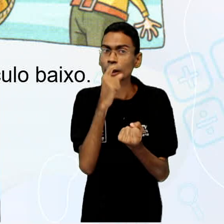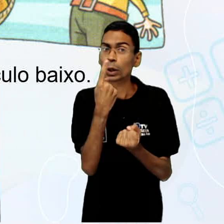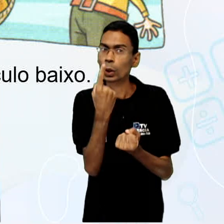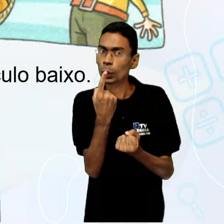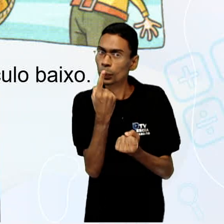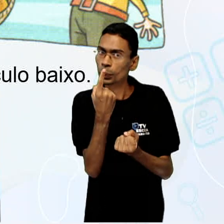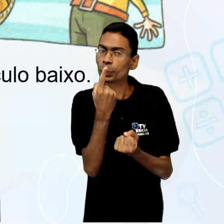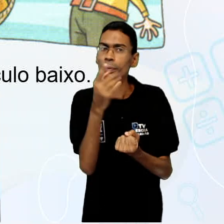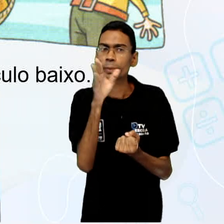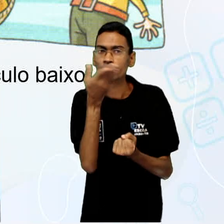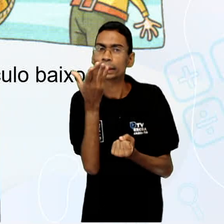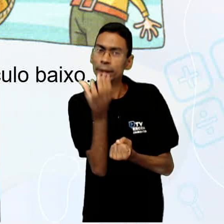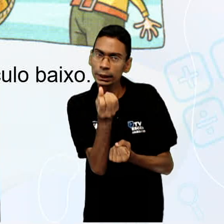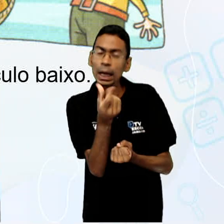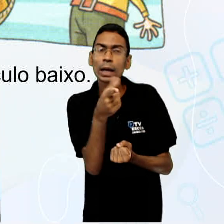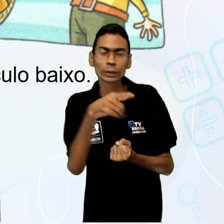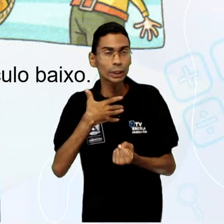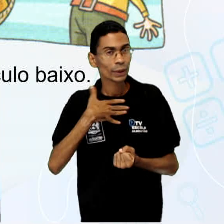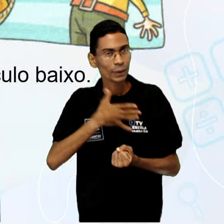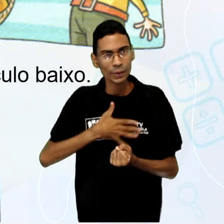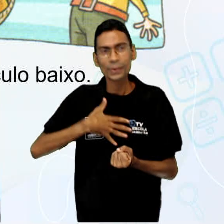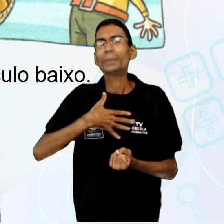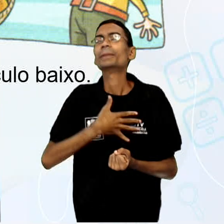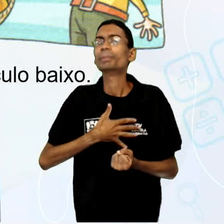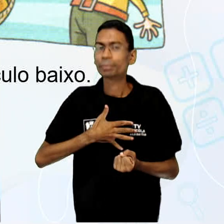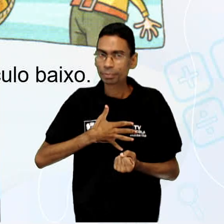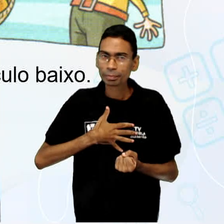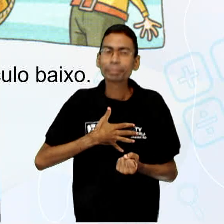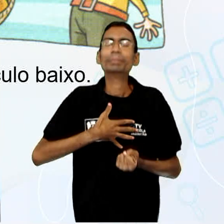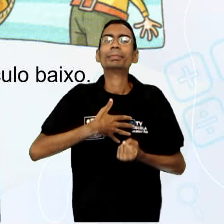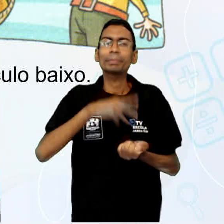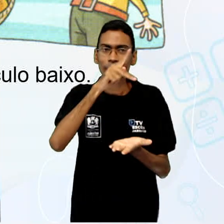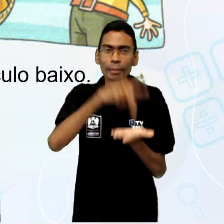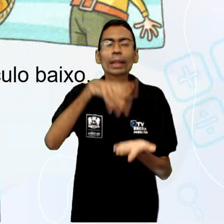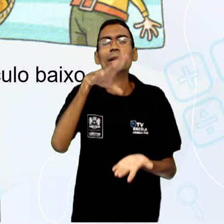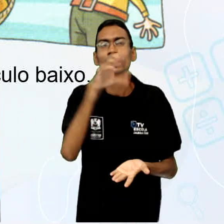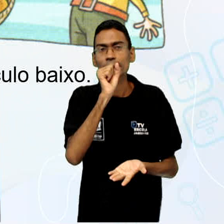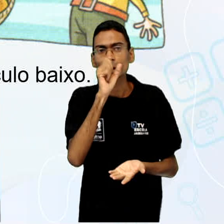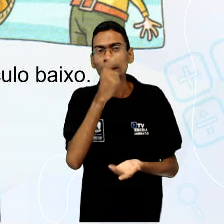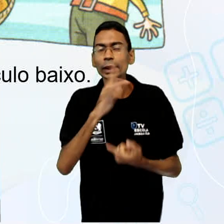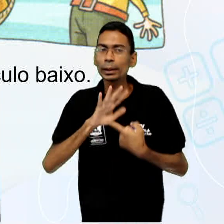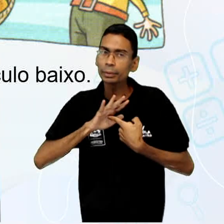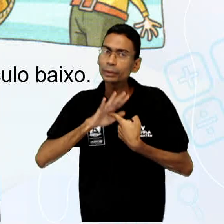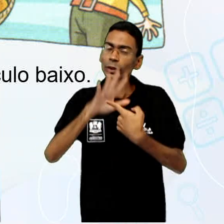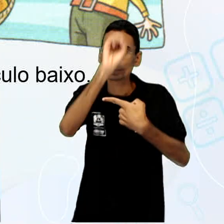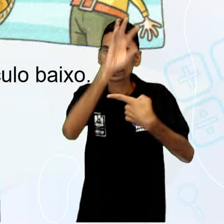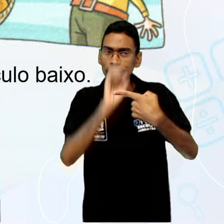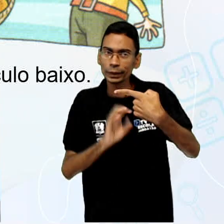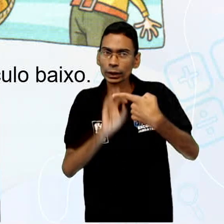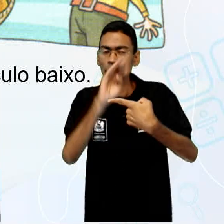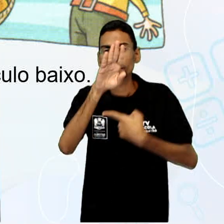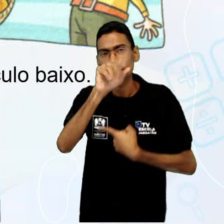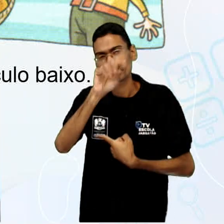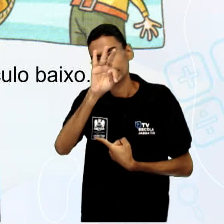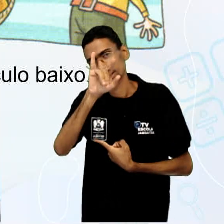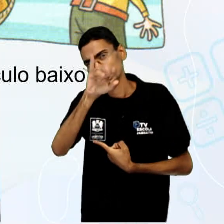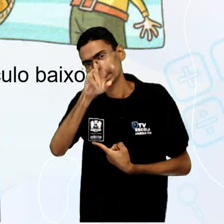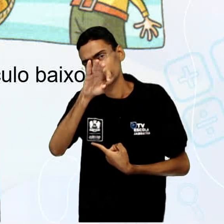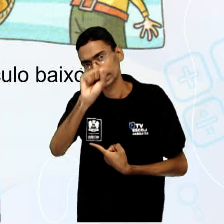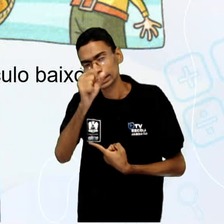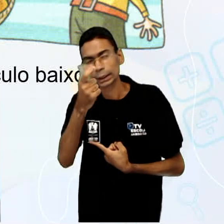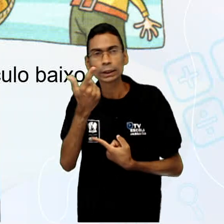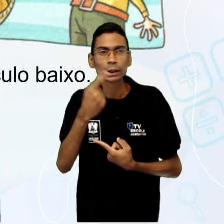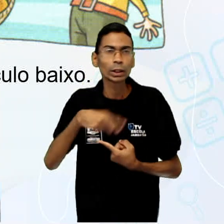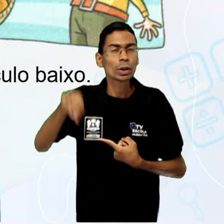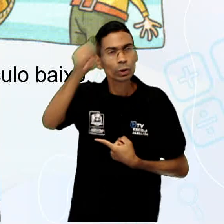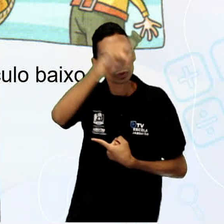Compadre, você gosta mesmo de laranja, hein? Bom, represente a fração falada por Batista no círculo